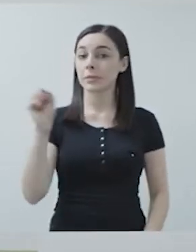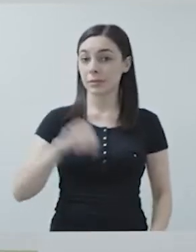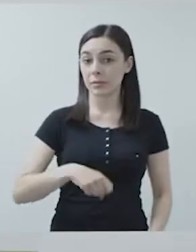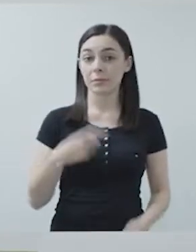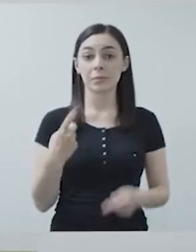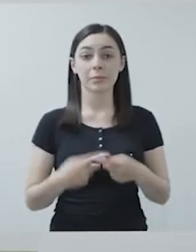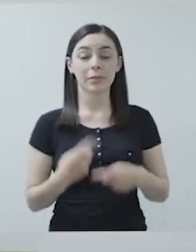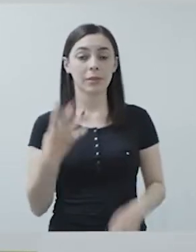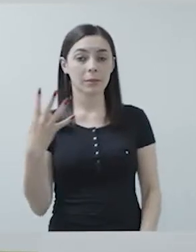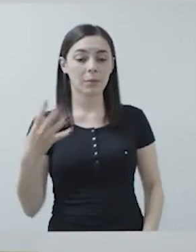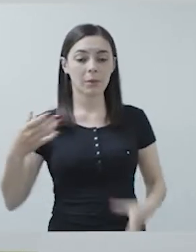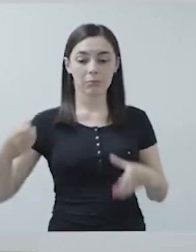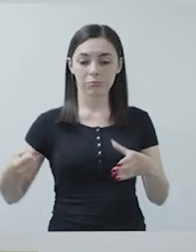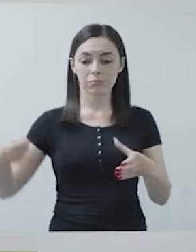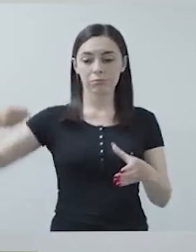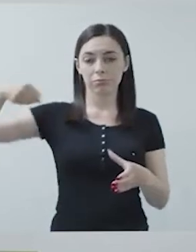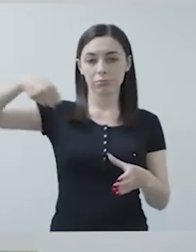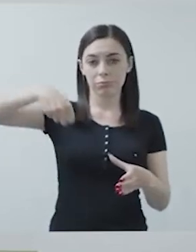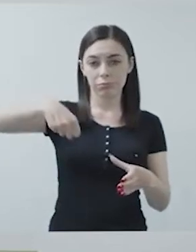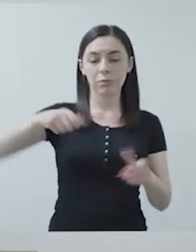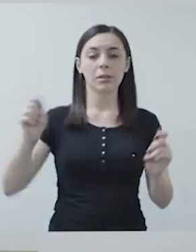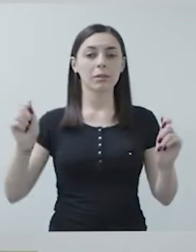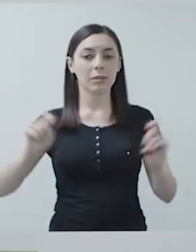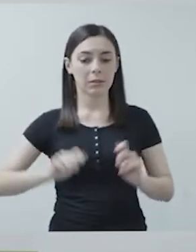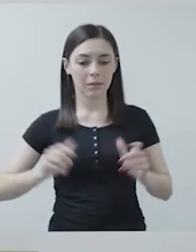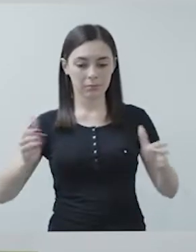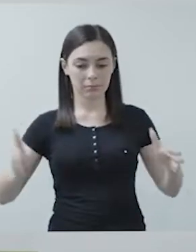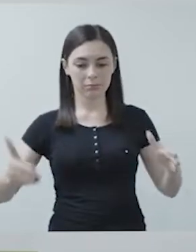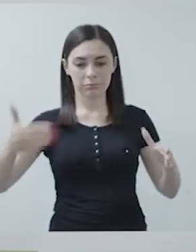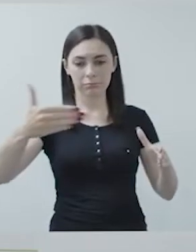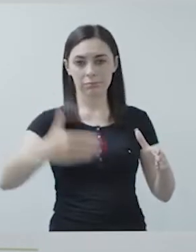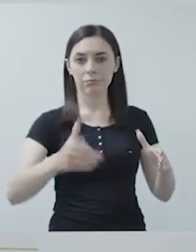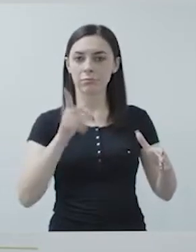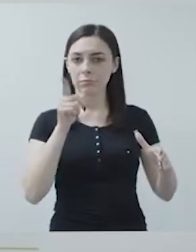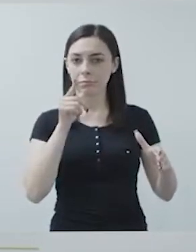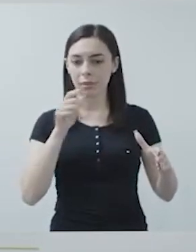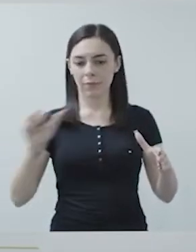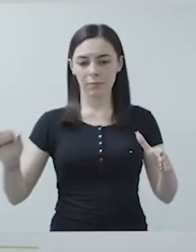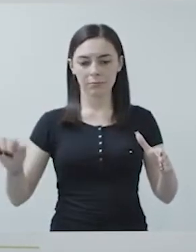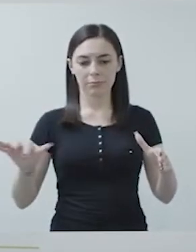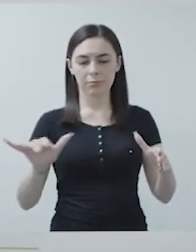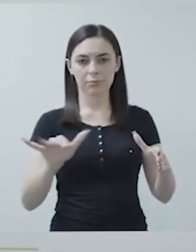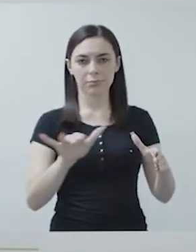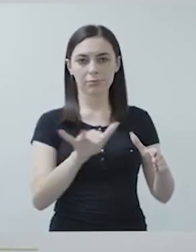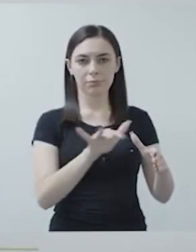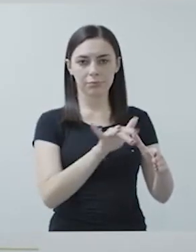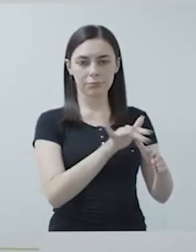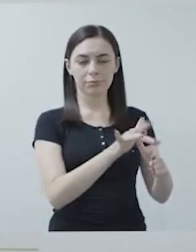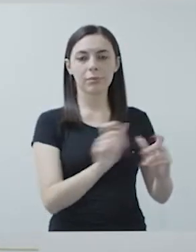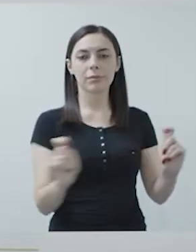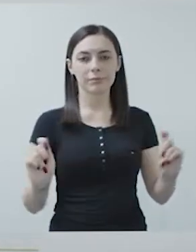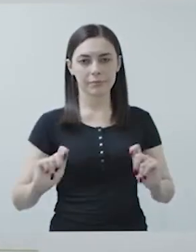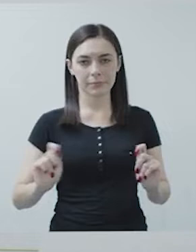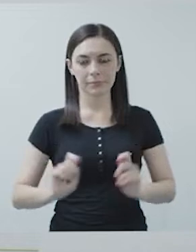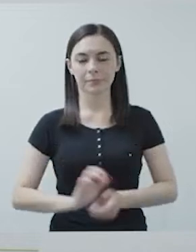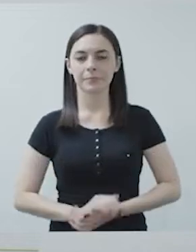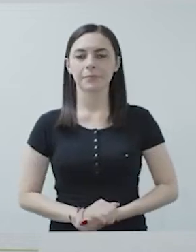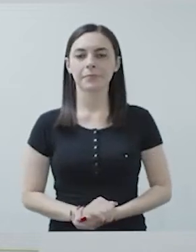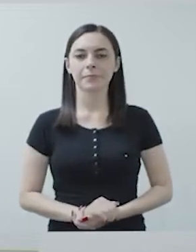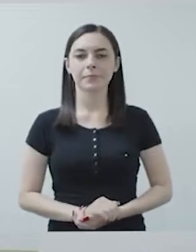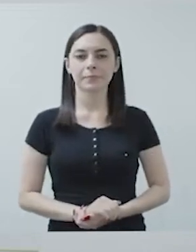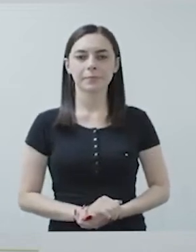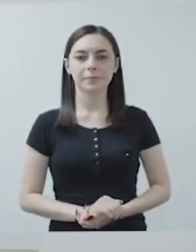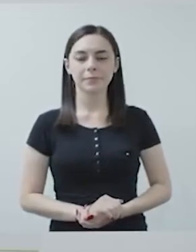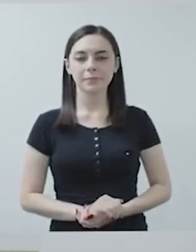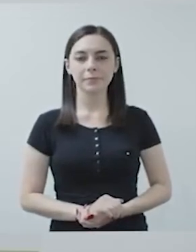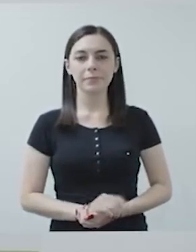temos 4 jarras e ela vai despejar as 4 jarras no aquário e vai conseguir encher o aquário. Isso